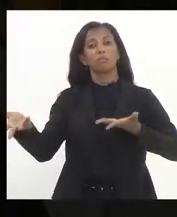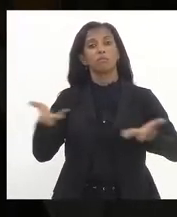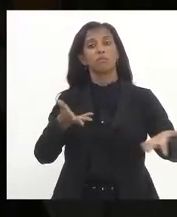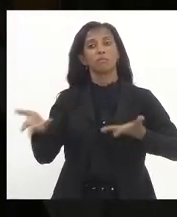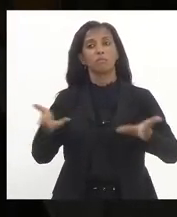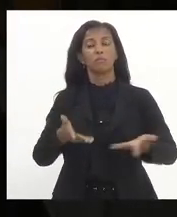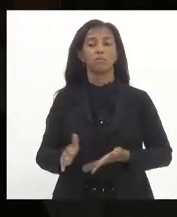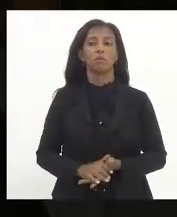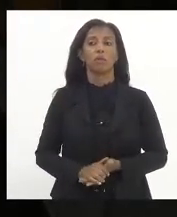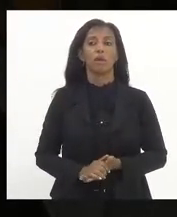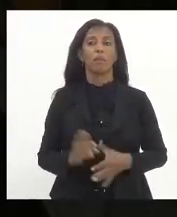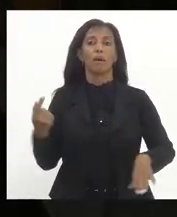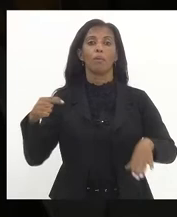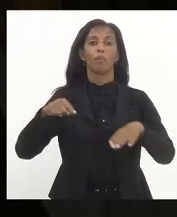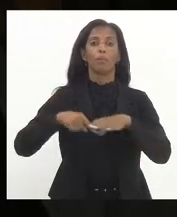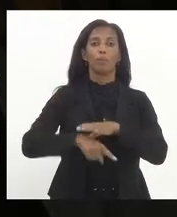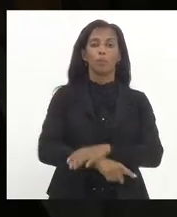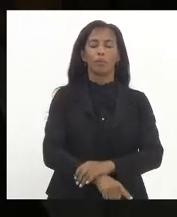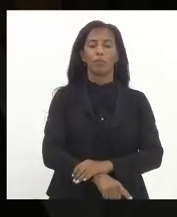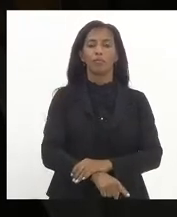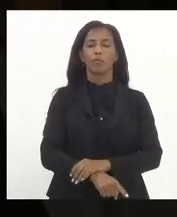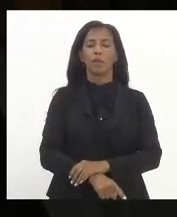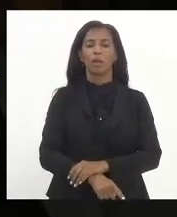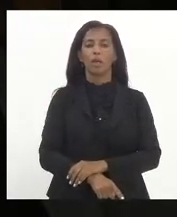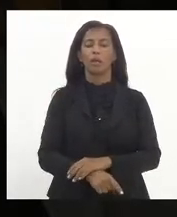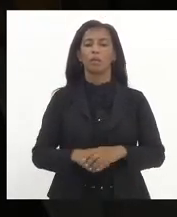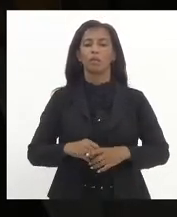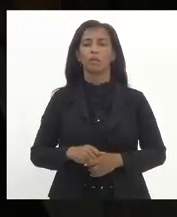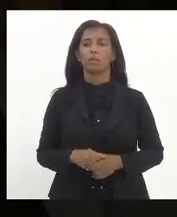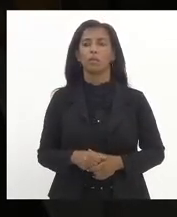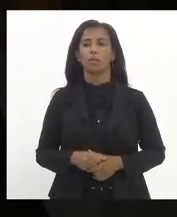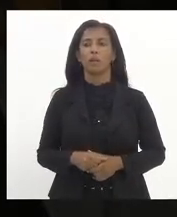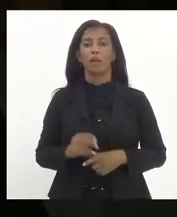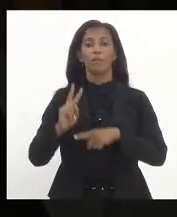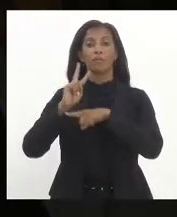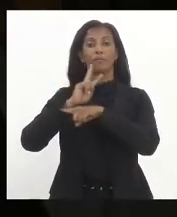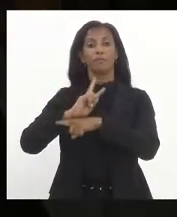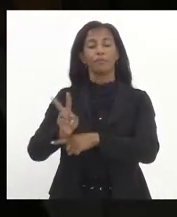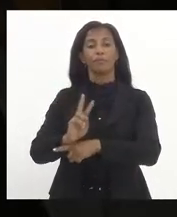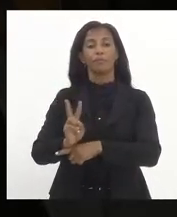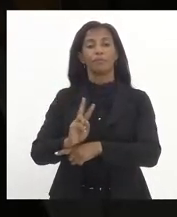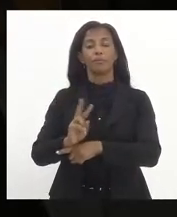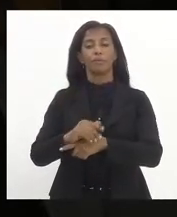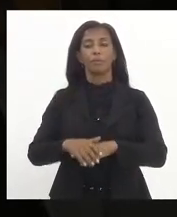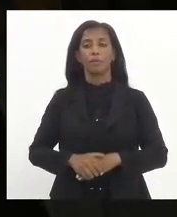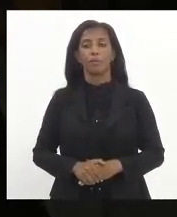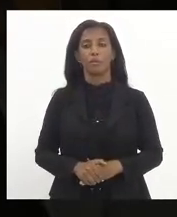para aprofundar os dispositivos de fiscalização, né,